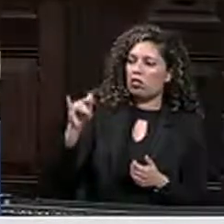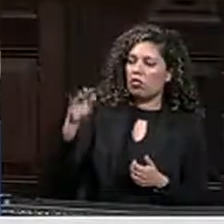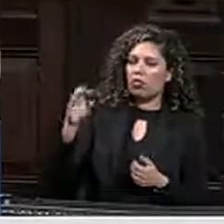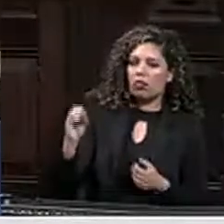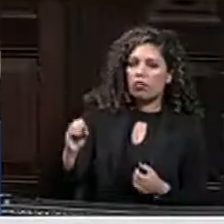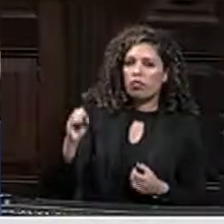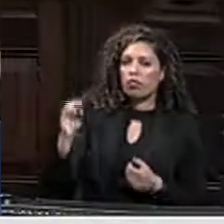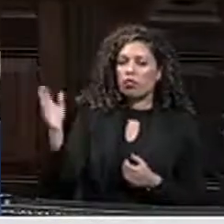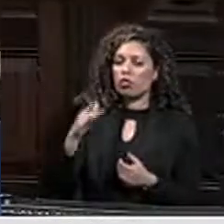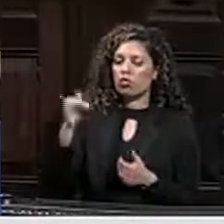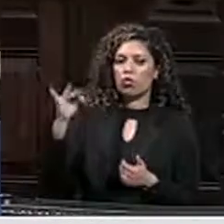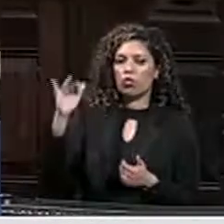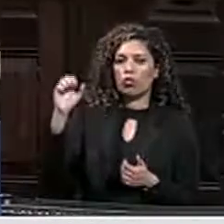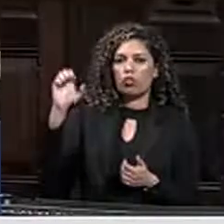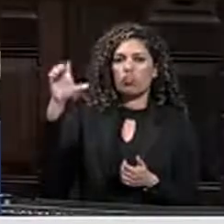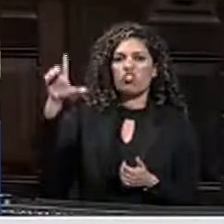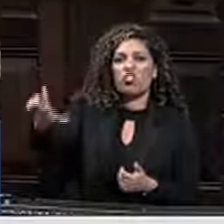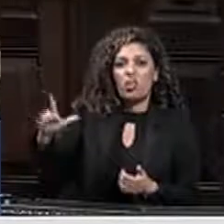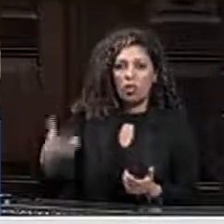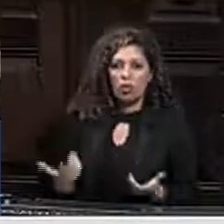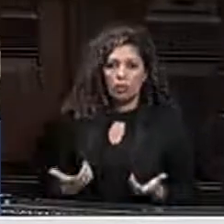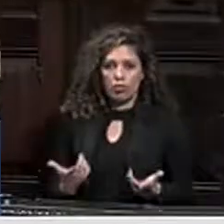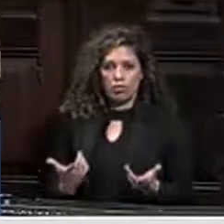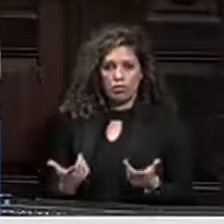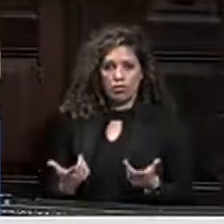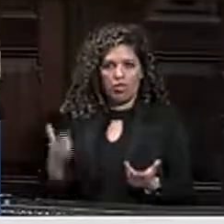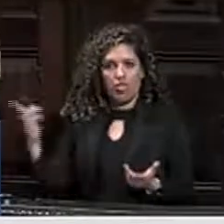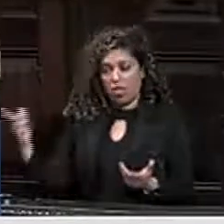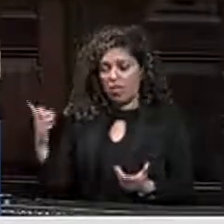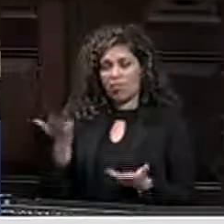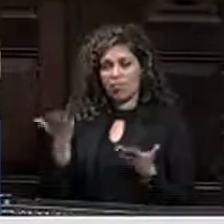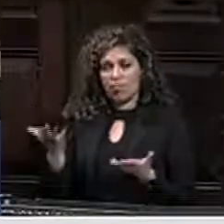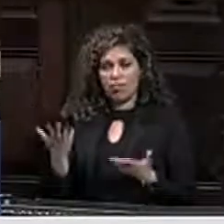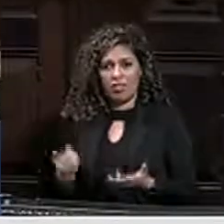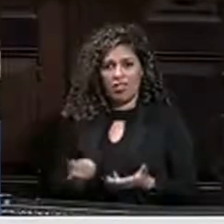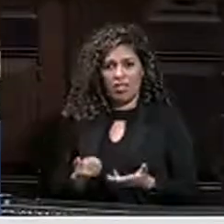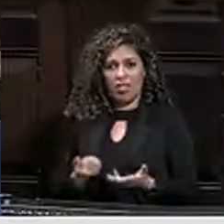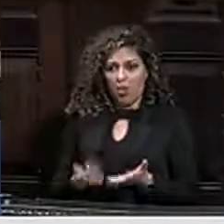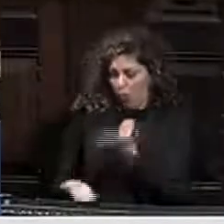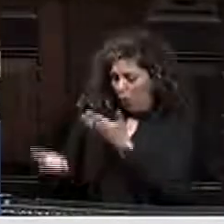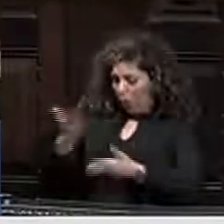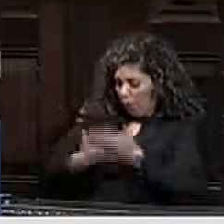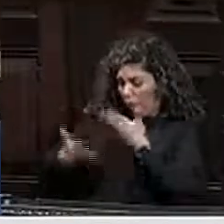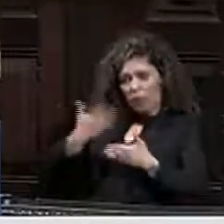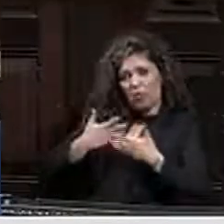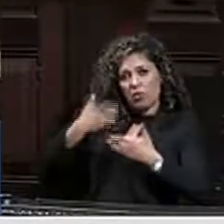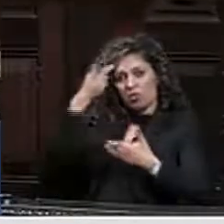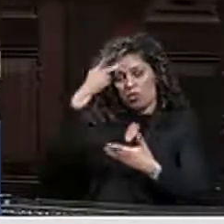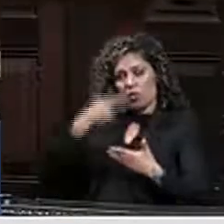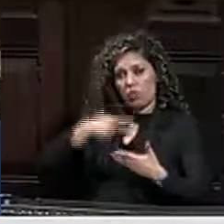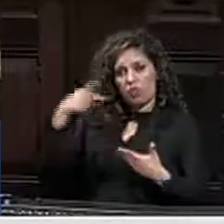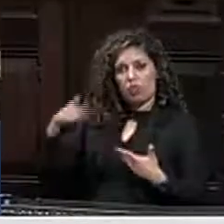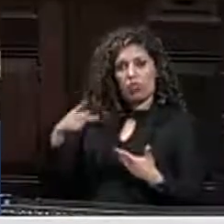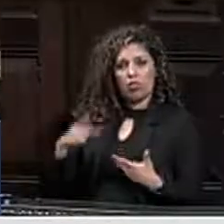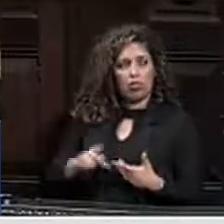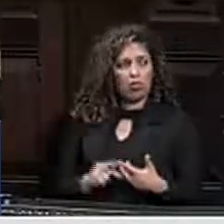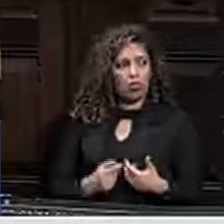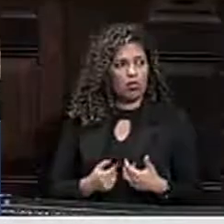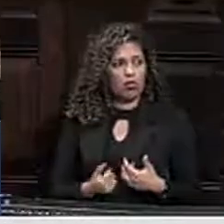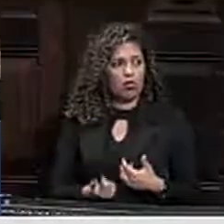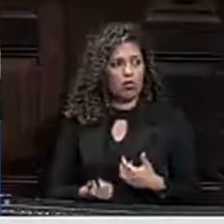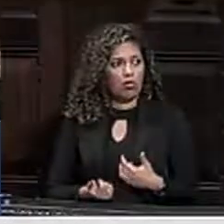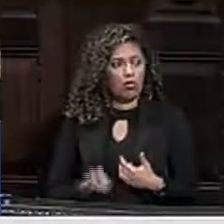impacto que isso representa, ou seja, para a economia do estado do Rio de Janeiro. Então as coisas aqui andam